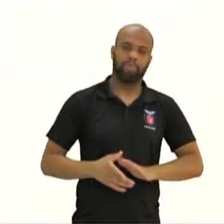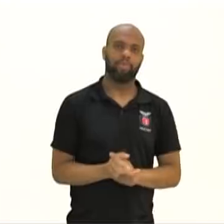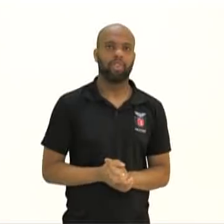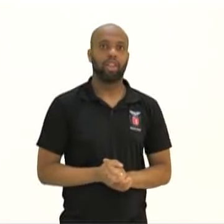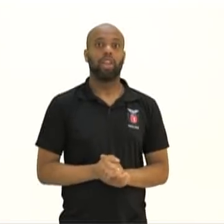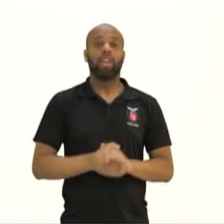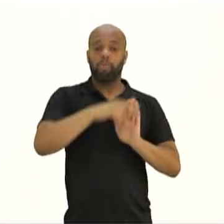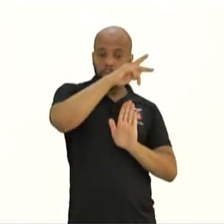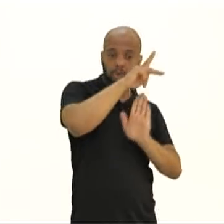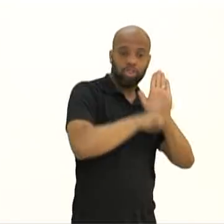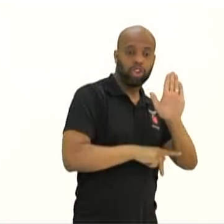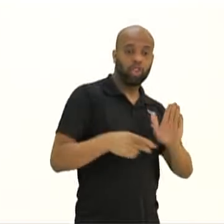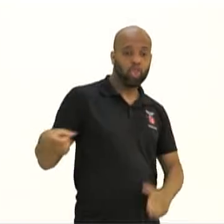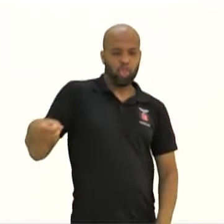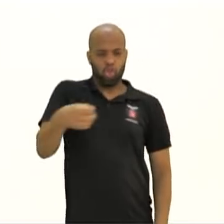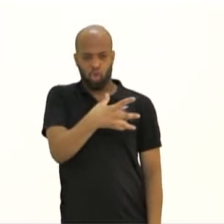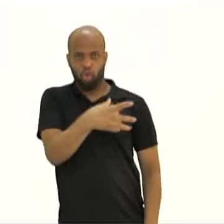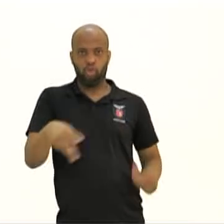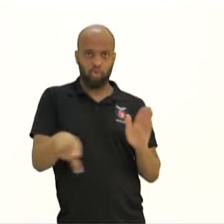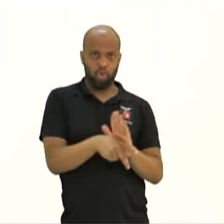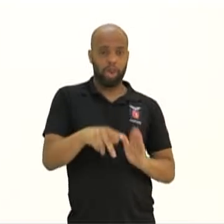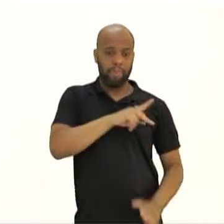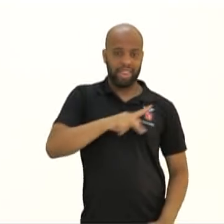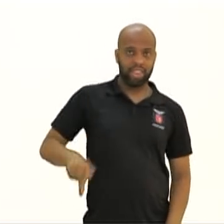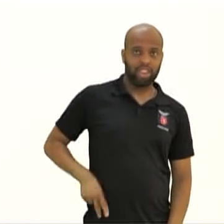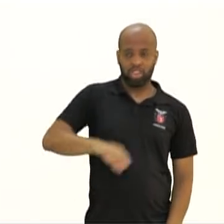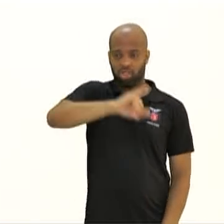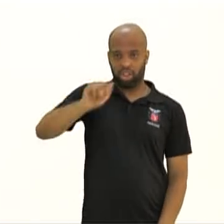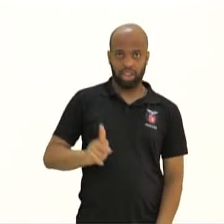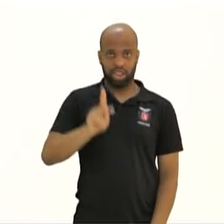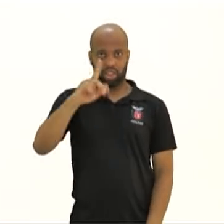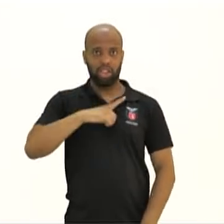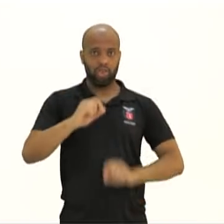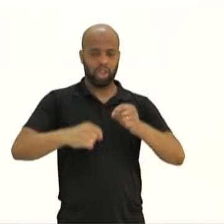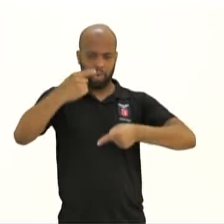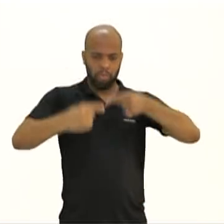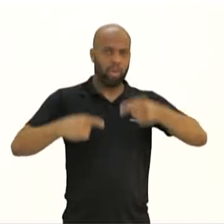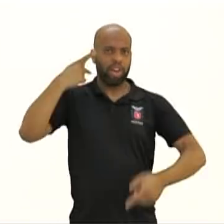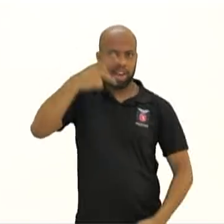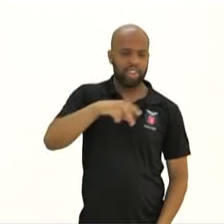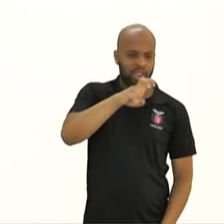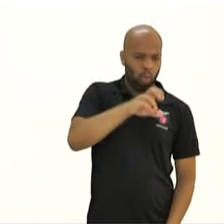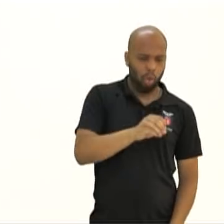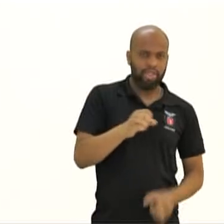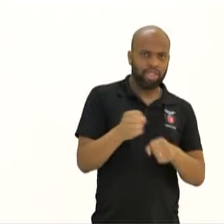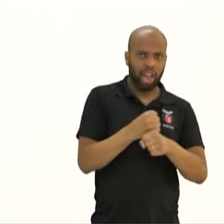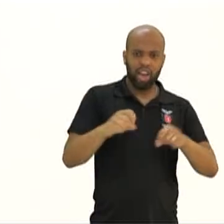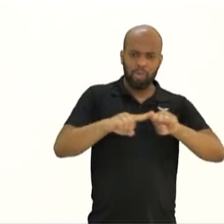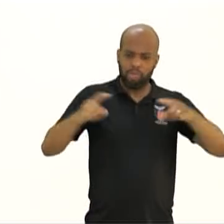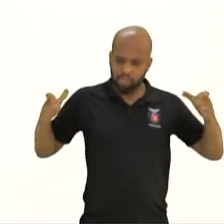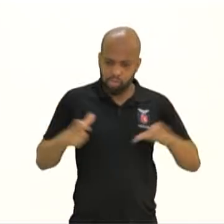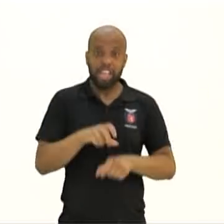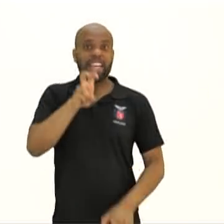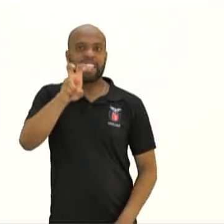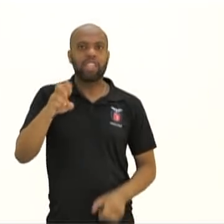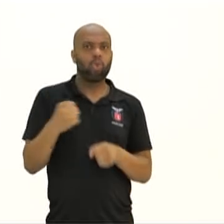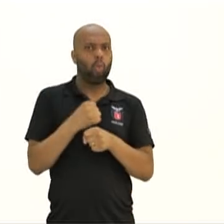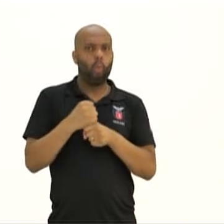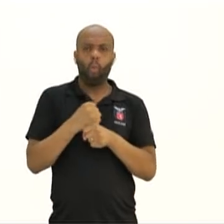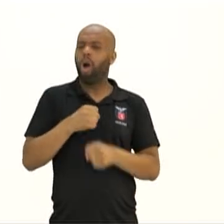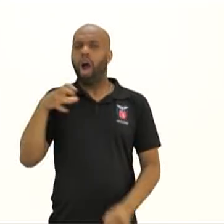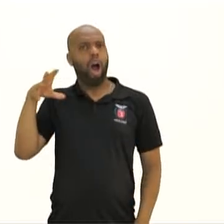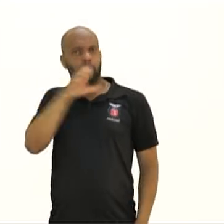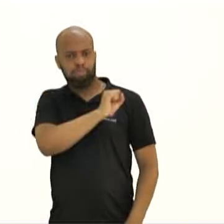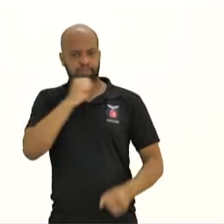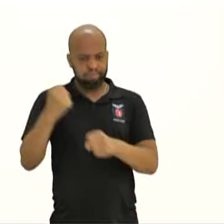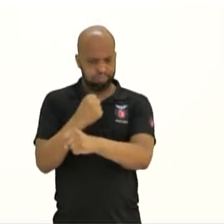O projeto modernizante de JK assenta-se na política de 50 anos em 5, que preconizava, entre outras coisas,